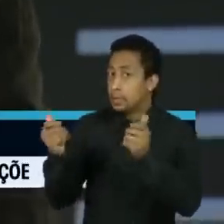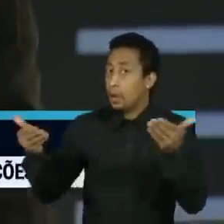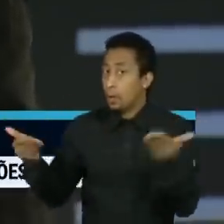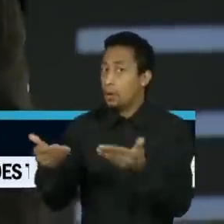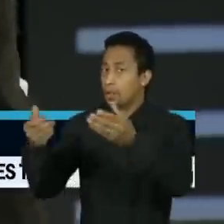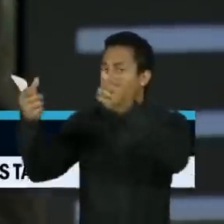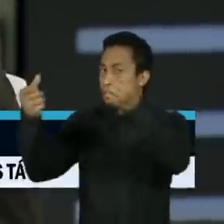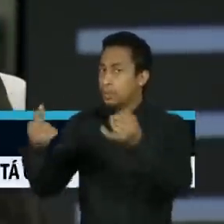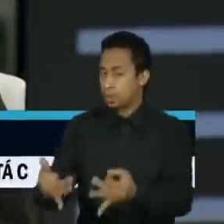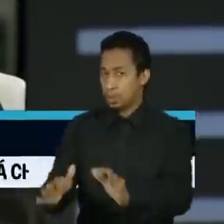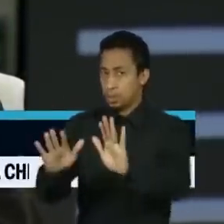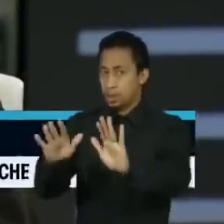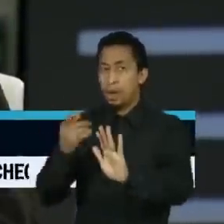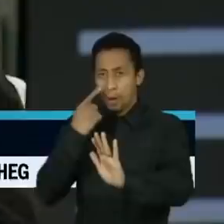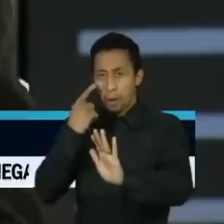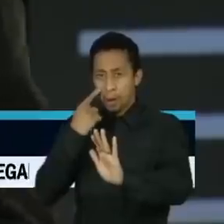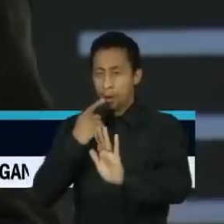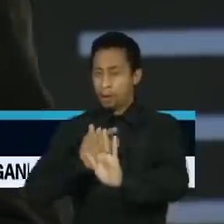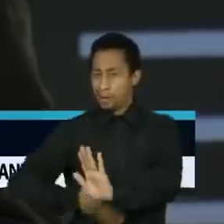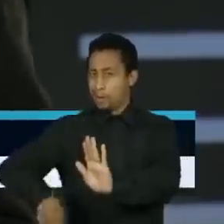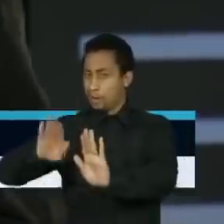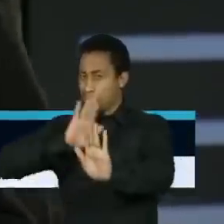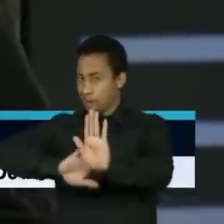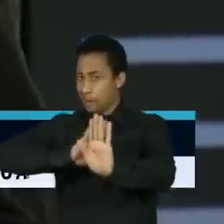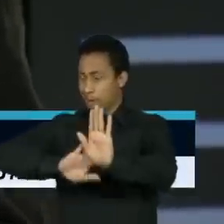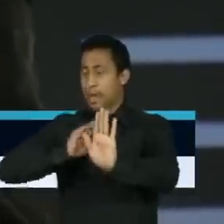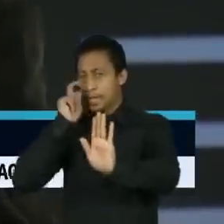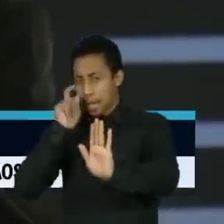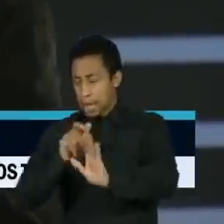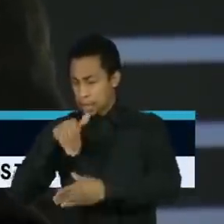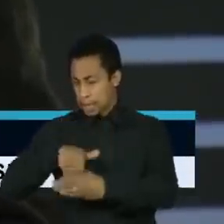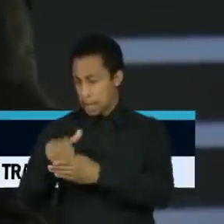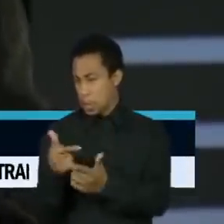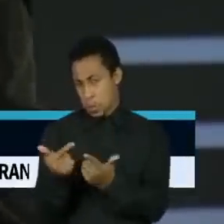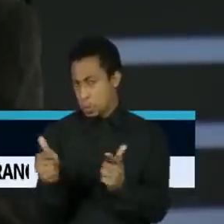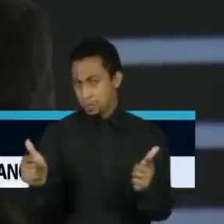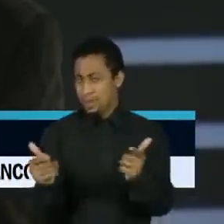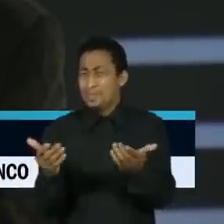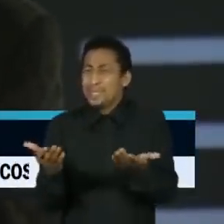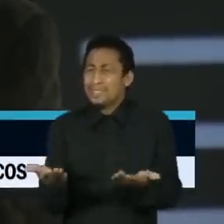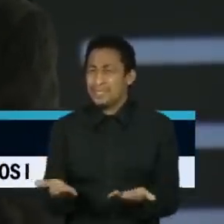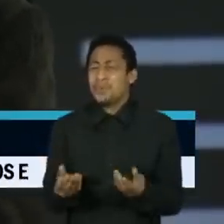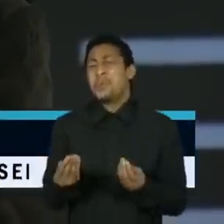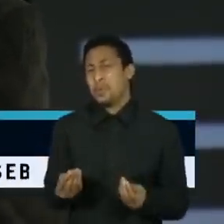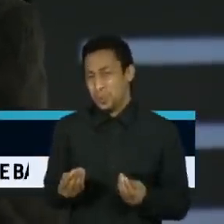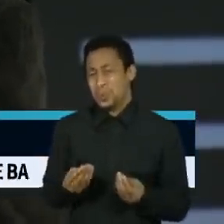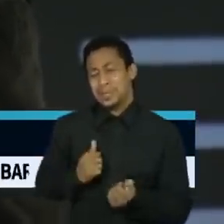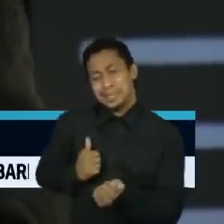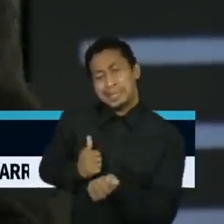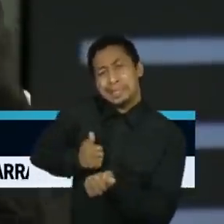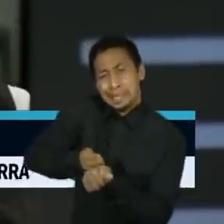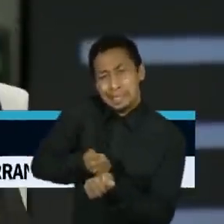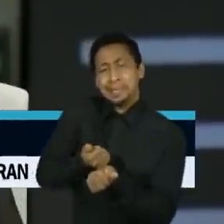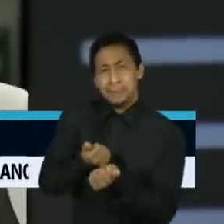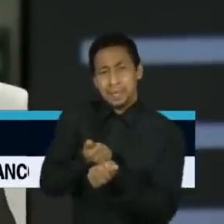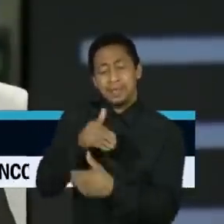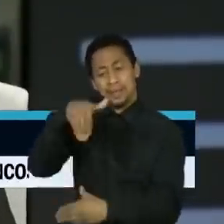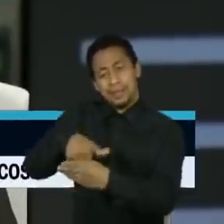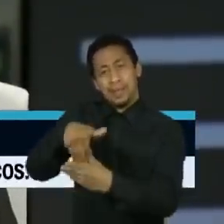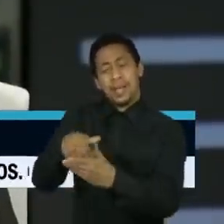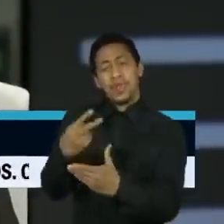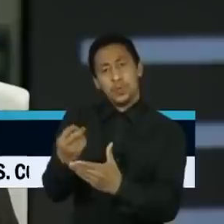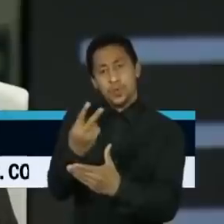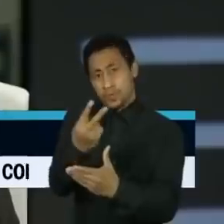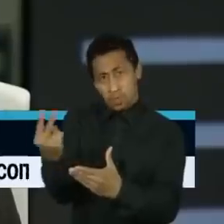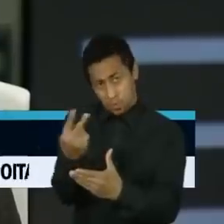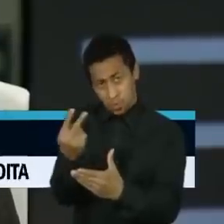disse claramente, olha, isso é um eleitoreiro, para nós soa um pouco assim, está em cima da eleição em 22, o governo está no